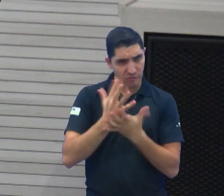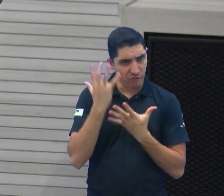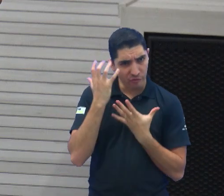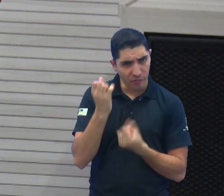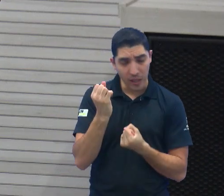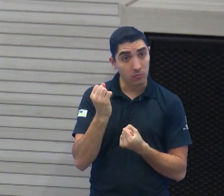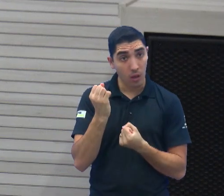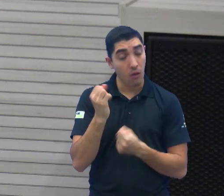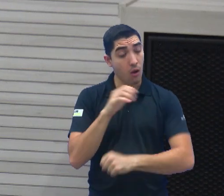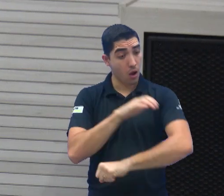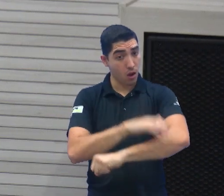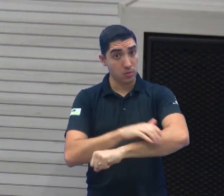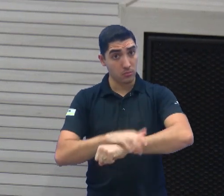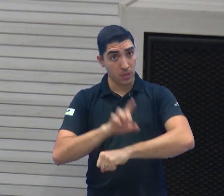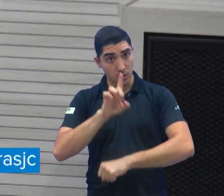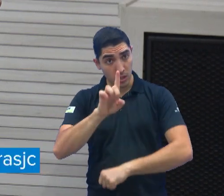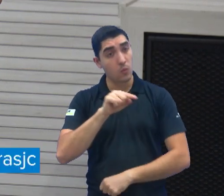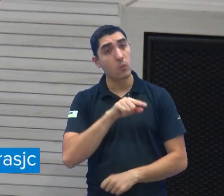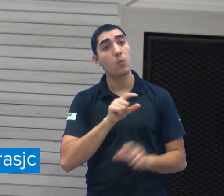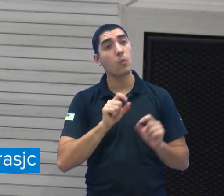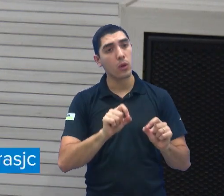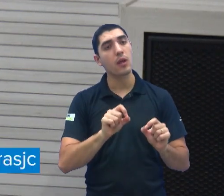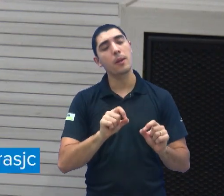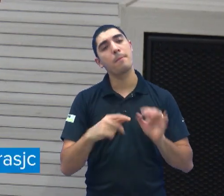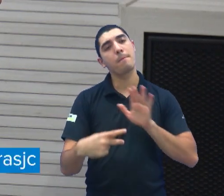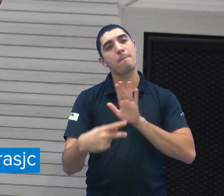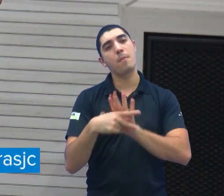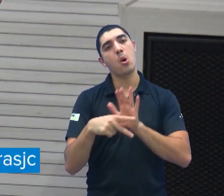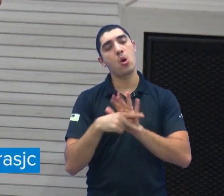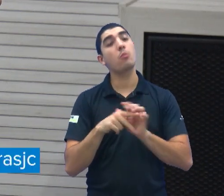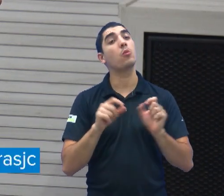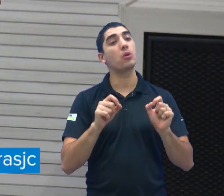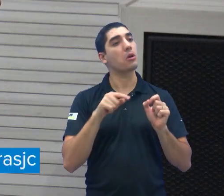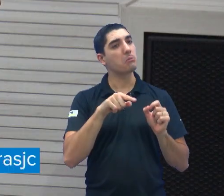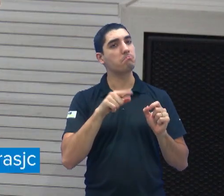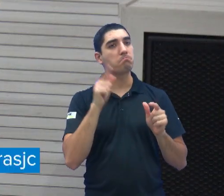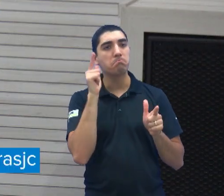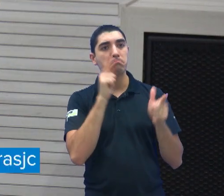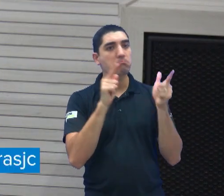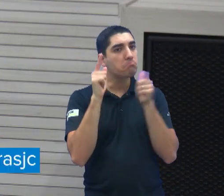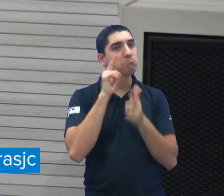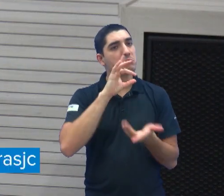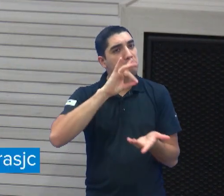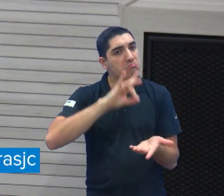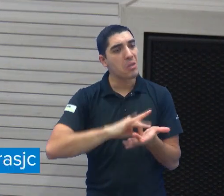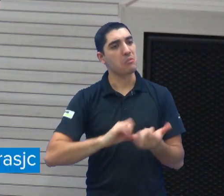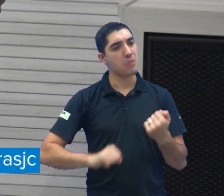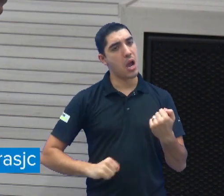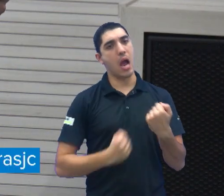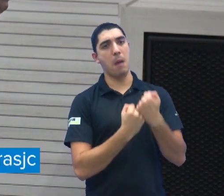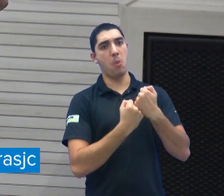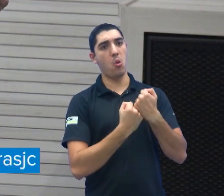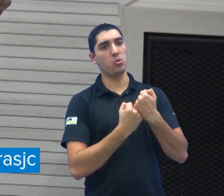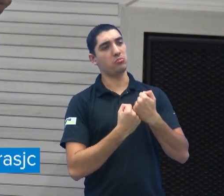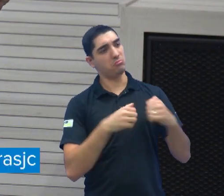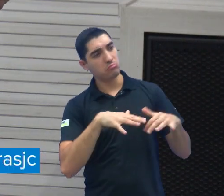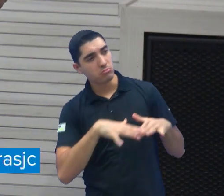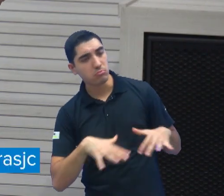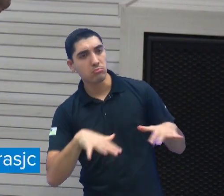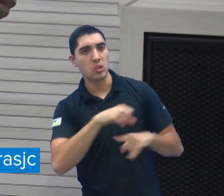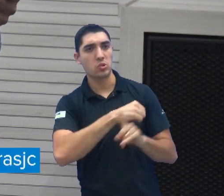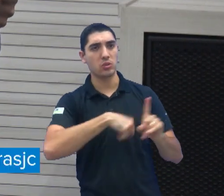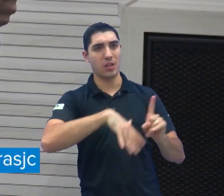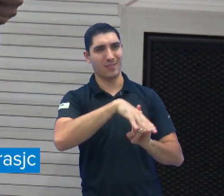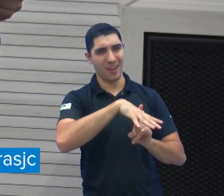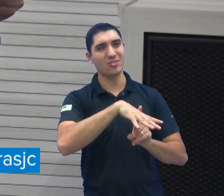Deus Belém, do Residencial Galo Branco, consolidou-se como um verdadeiro centro de apoio social na Zona Leste, através